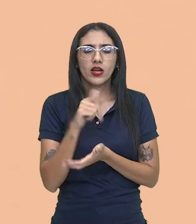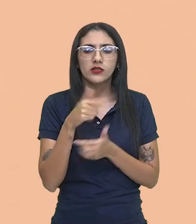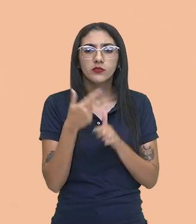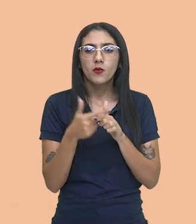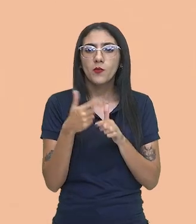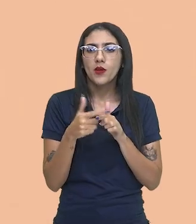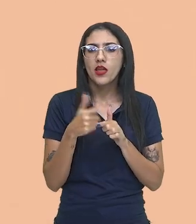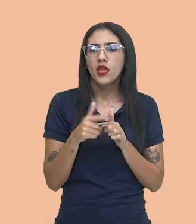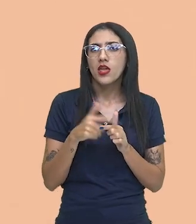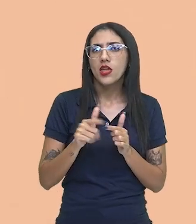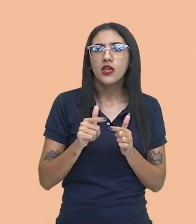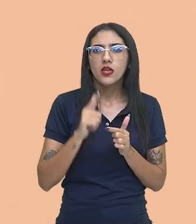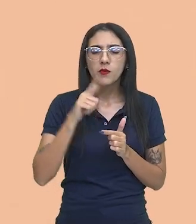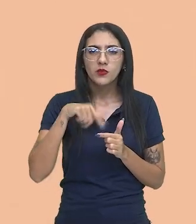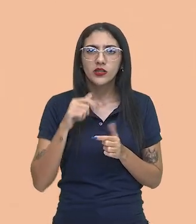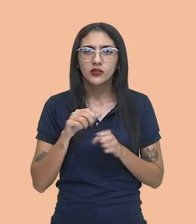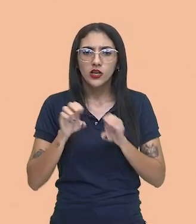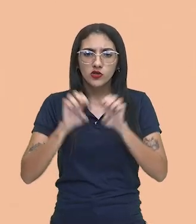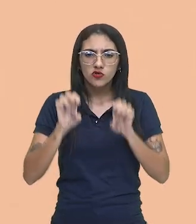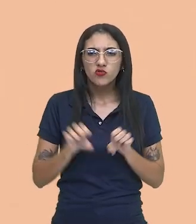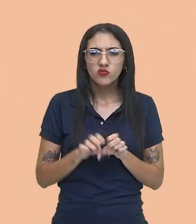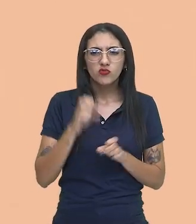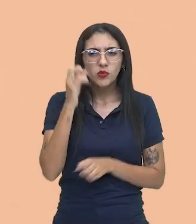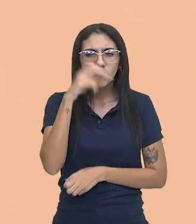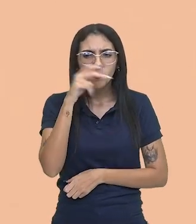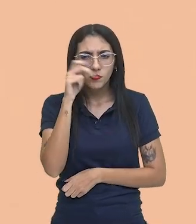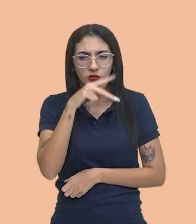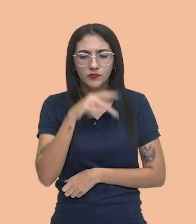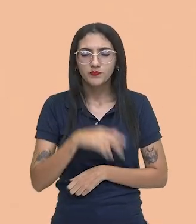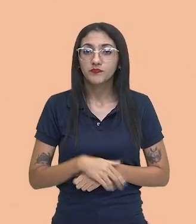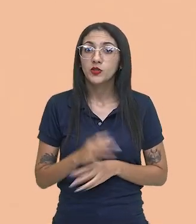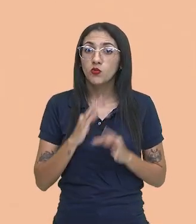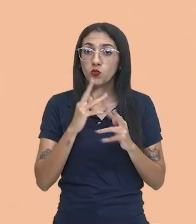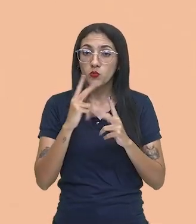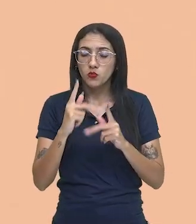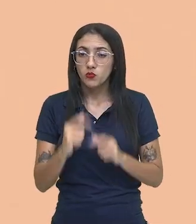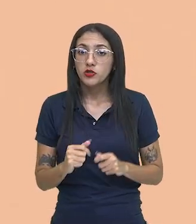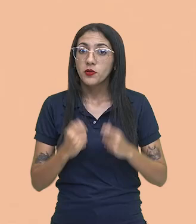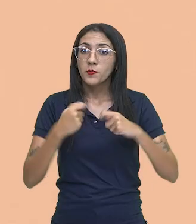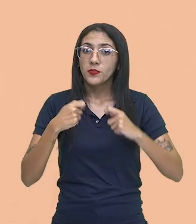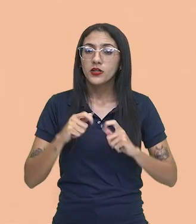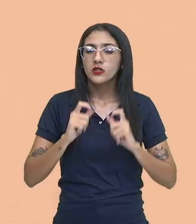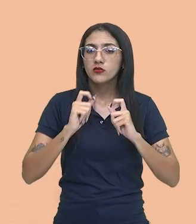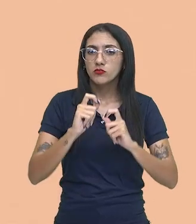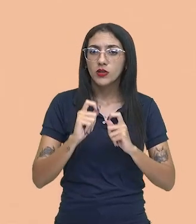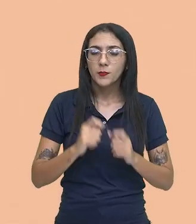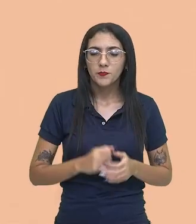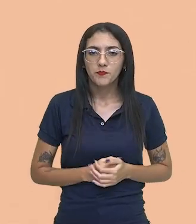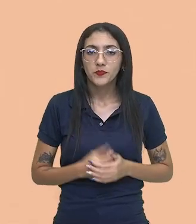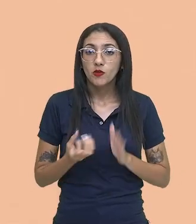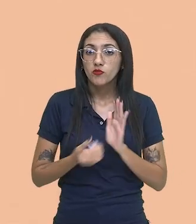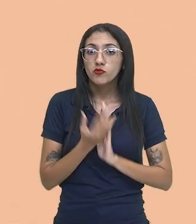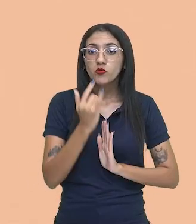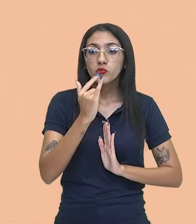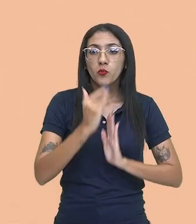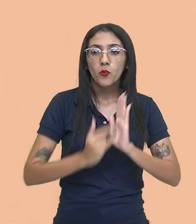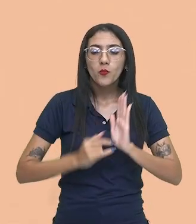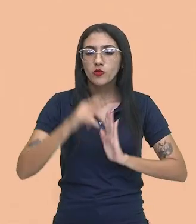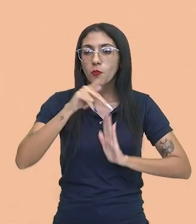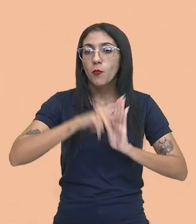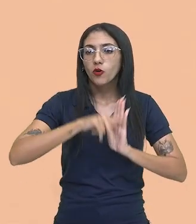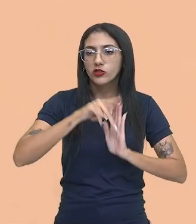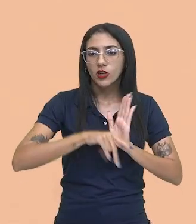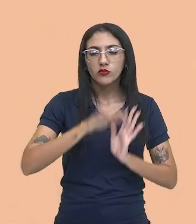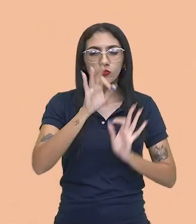da arquitetura, do urbanismo e tudo mais. Tudo isso também tem que estar disposto num documento que a gente estudou por aqui, que se chama Plano